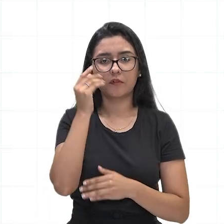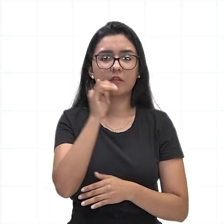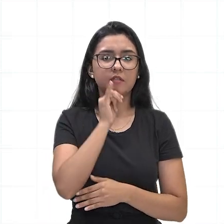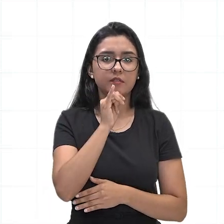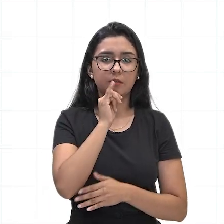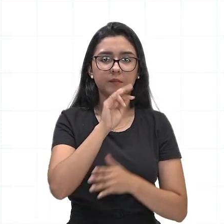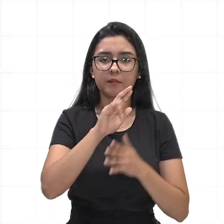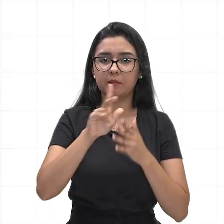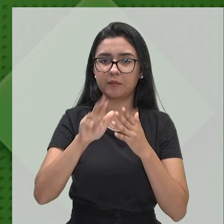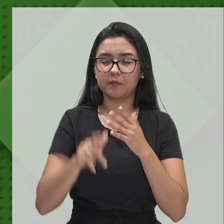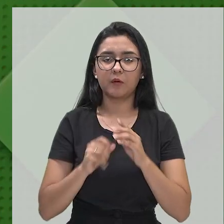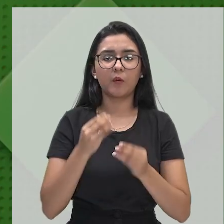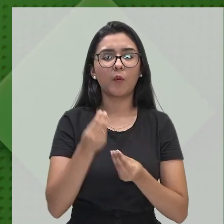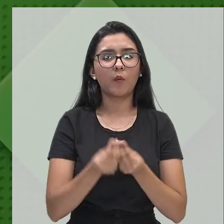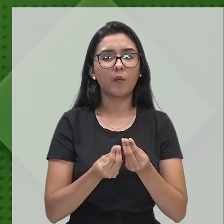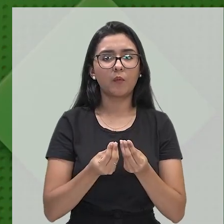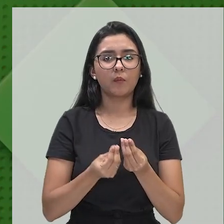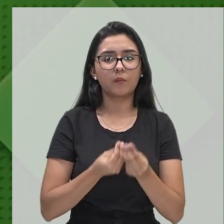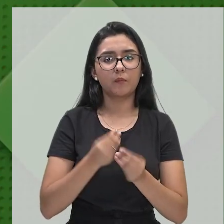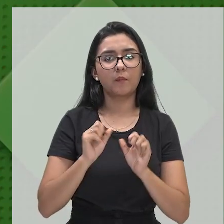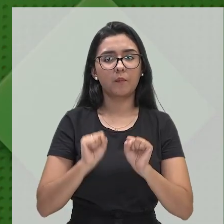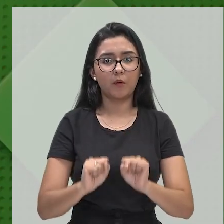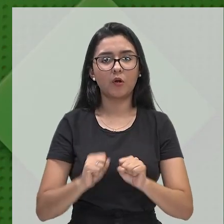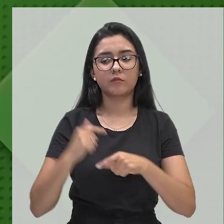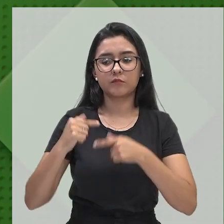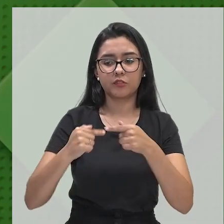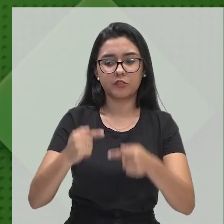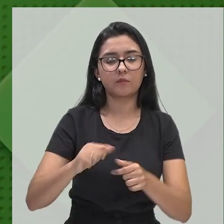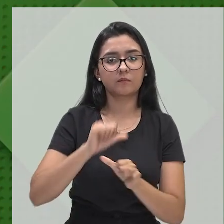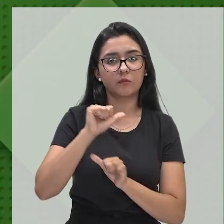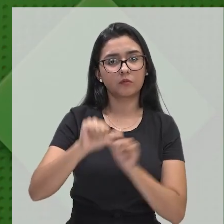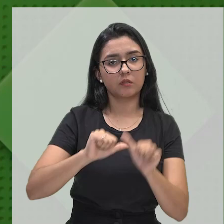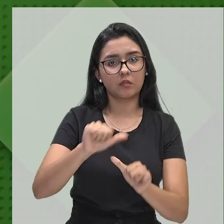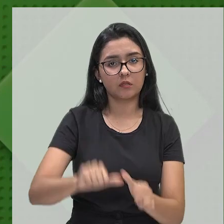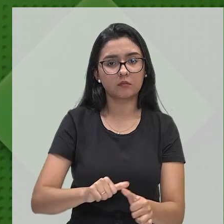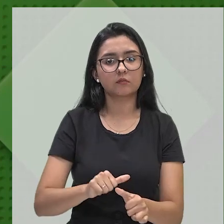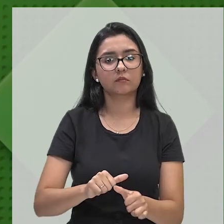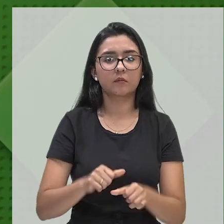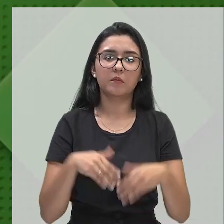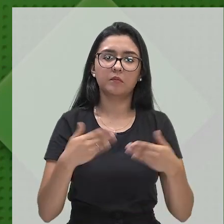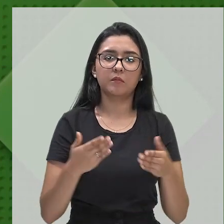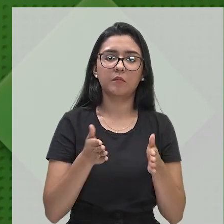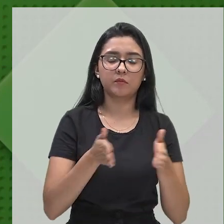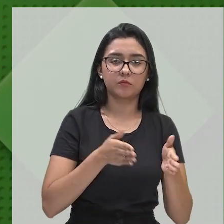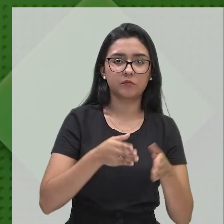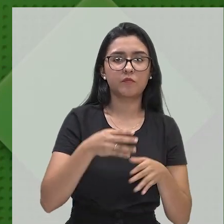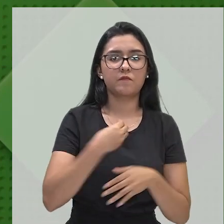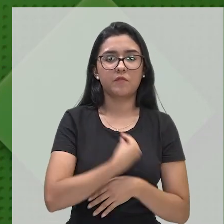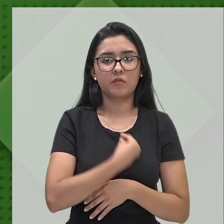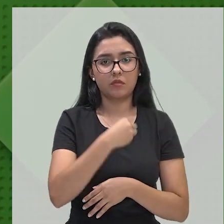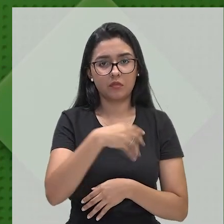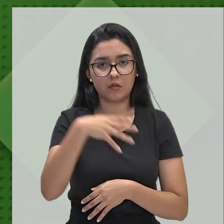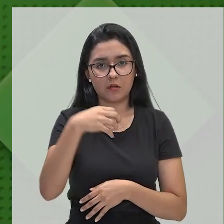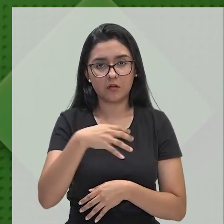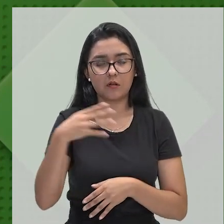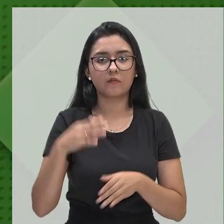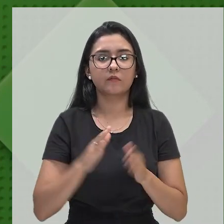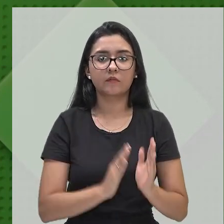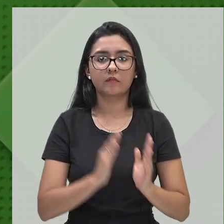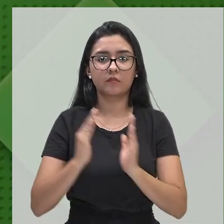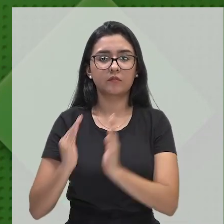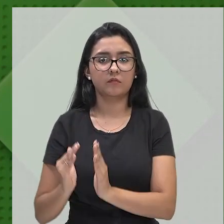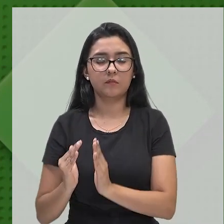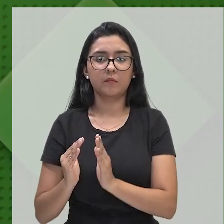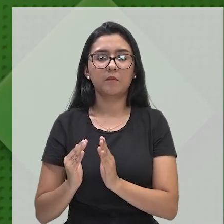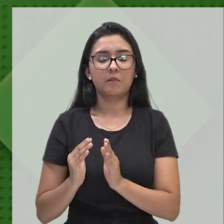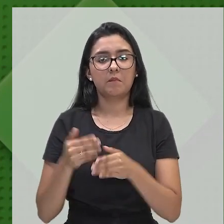né, exemplo de como eles podem alternar a sua geração. Em um momento eles vão ser de vida livre, em outros momentos eles vão ser de vida,